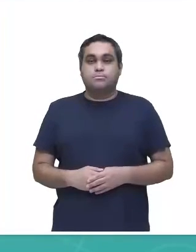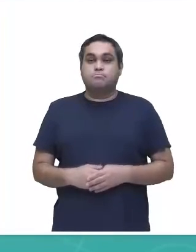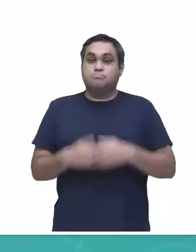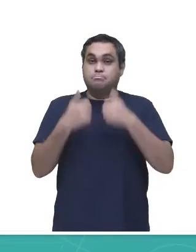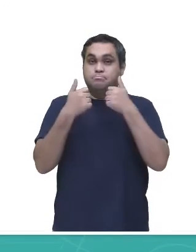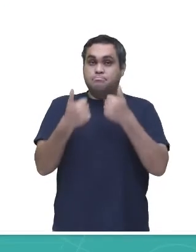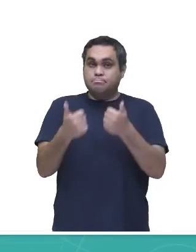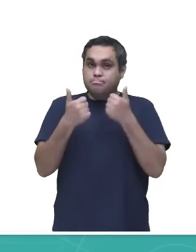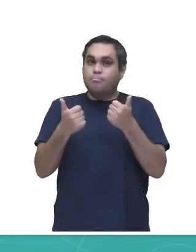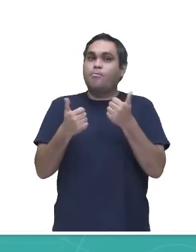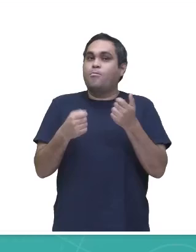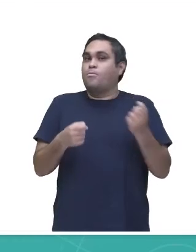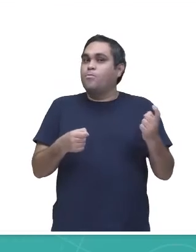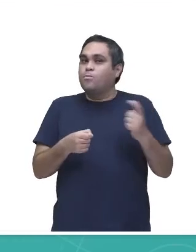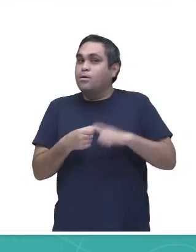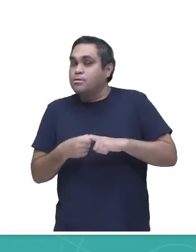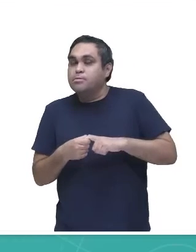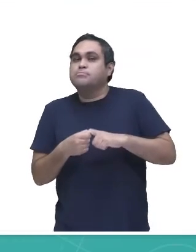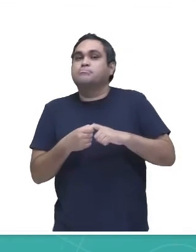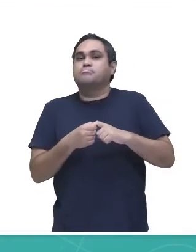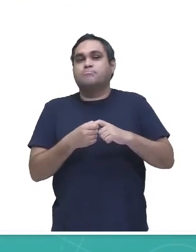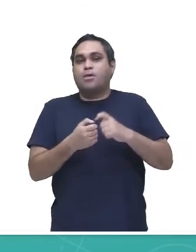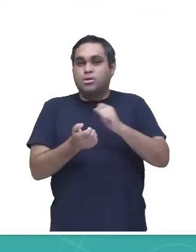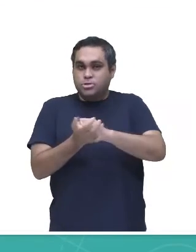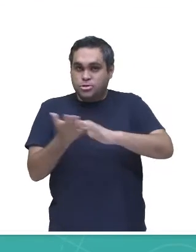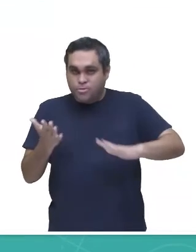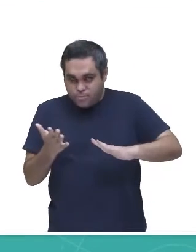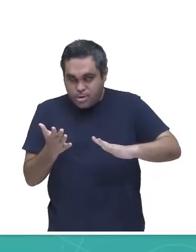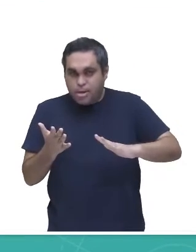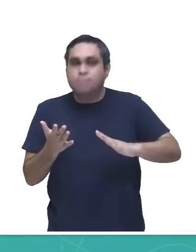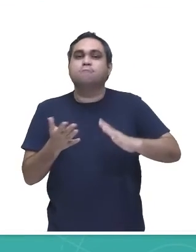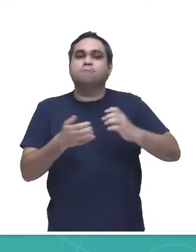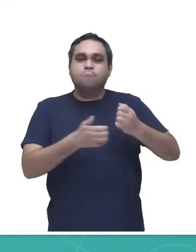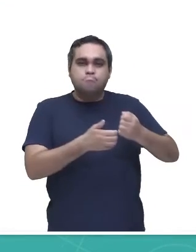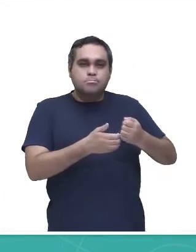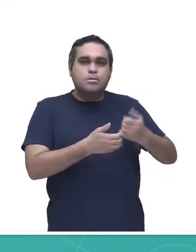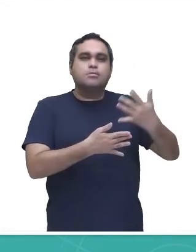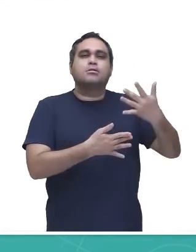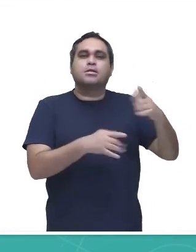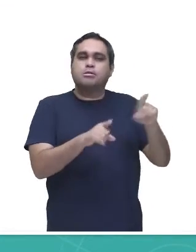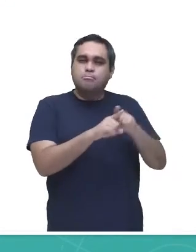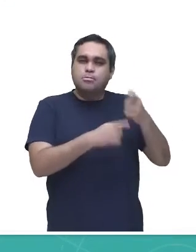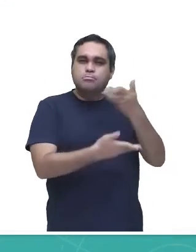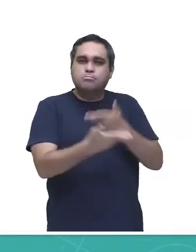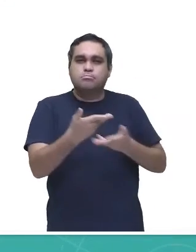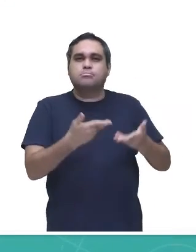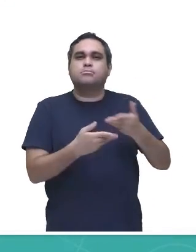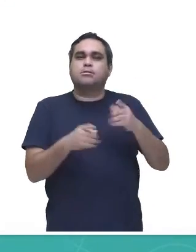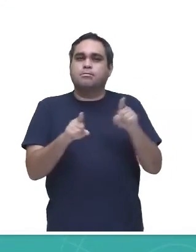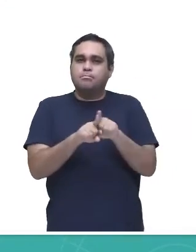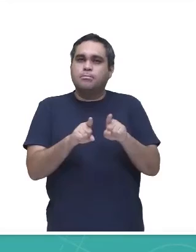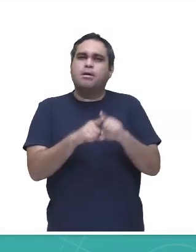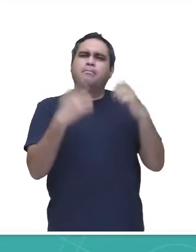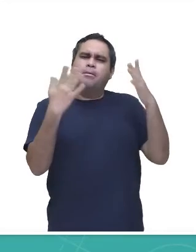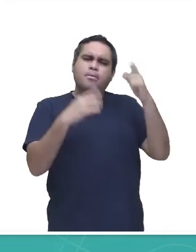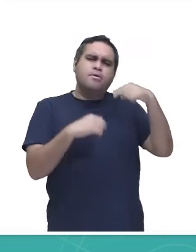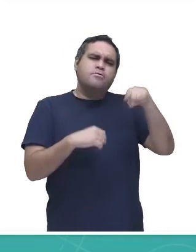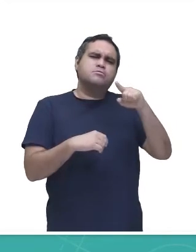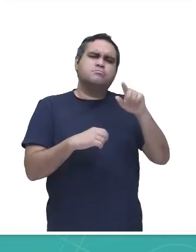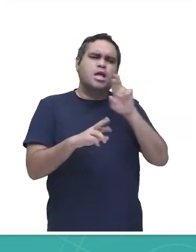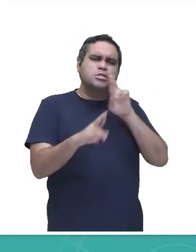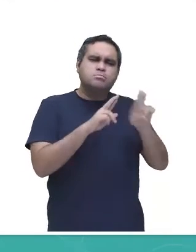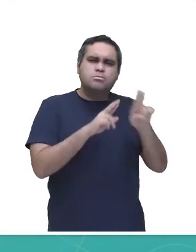Muito bem, estamos de volta para a nossa interatividade. Agora a gente vai comentar as nossas questões da DLI. Parabéns aí a todo mundo que estava mandando